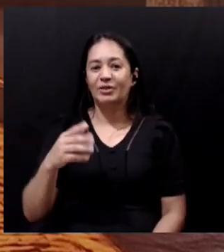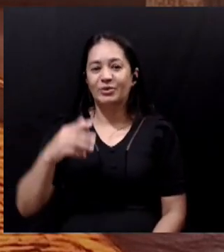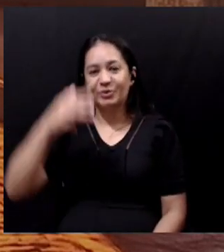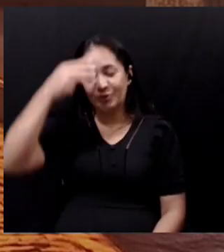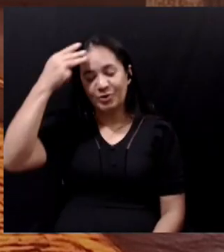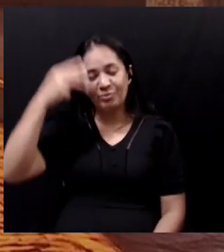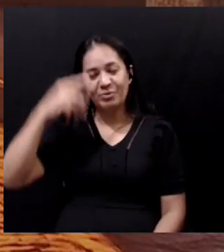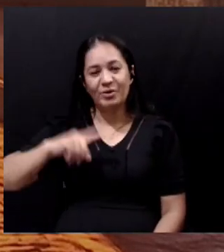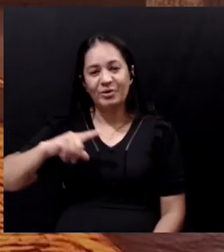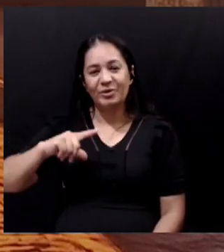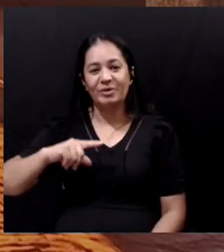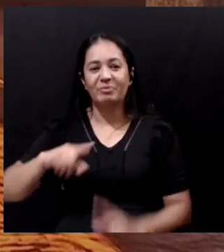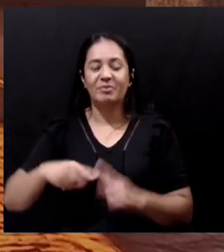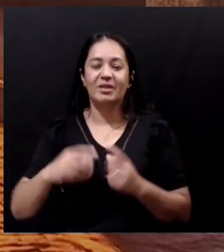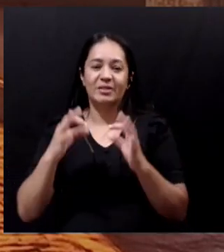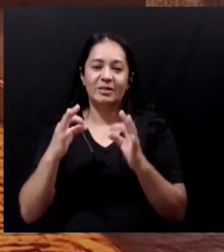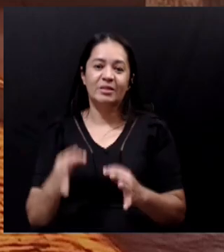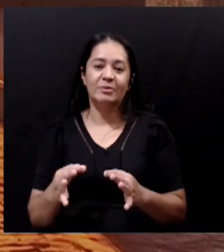com certeza,